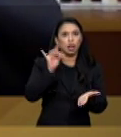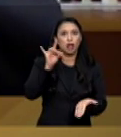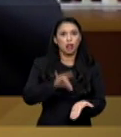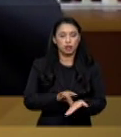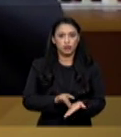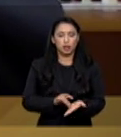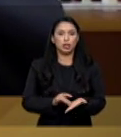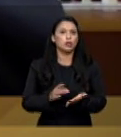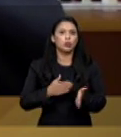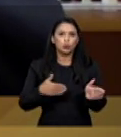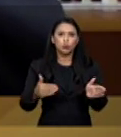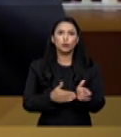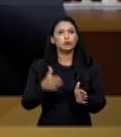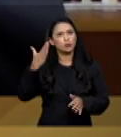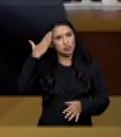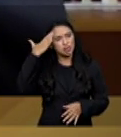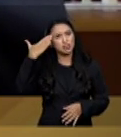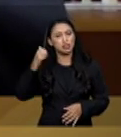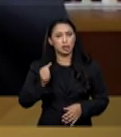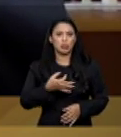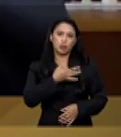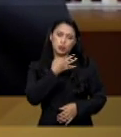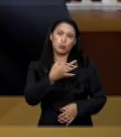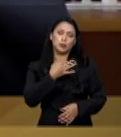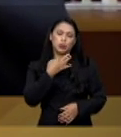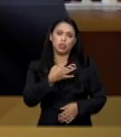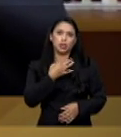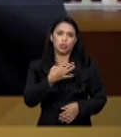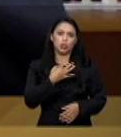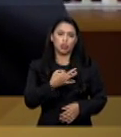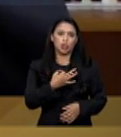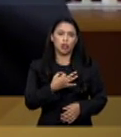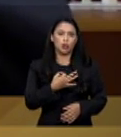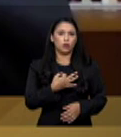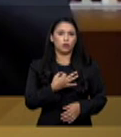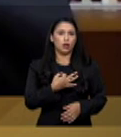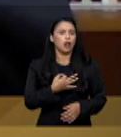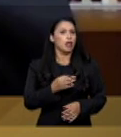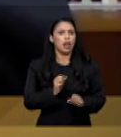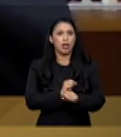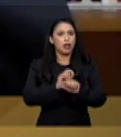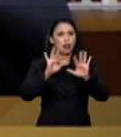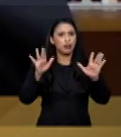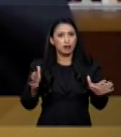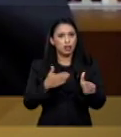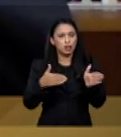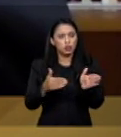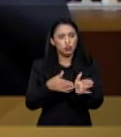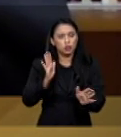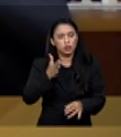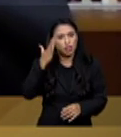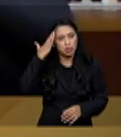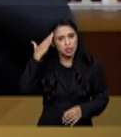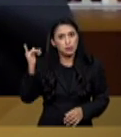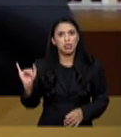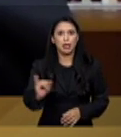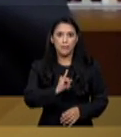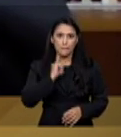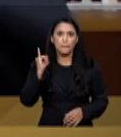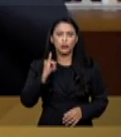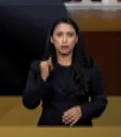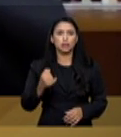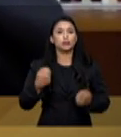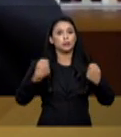pública e notória a minha posição de que as questões institucionalmente relevantes devem